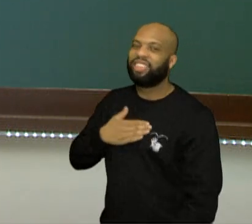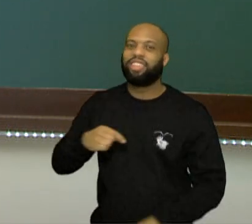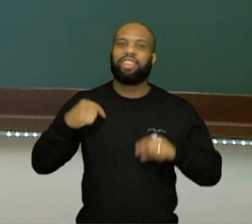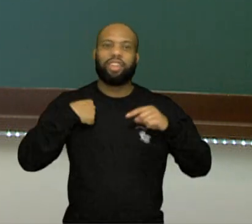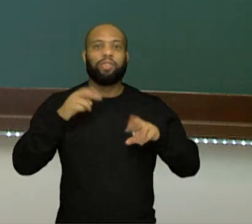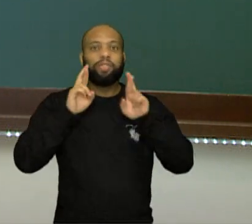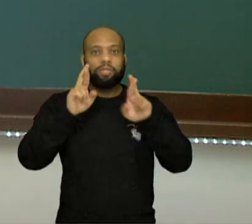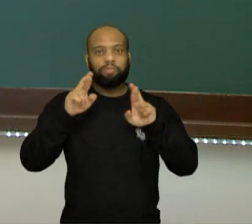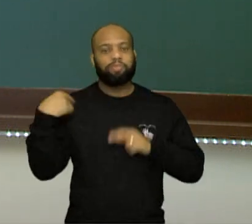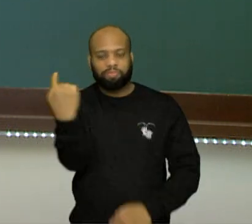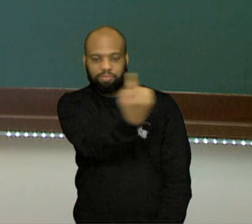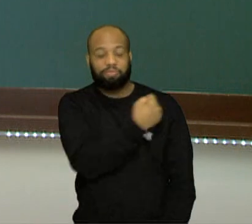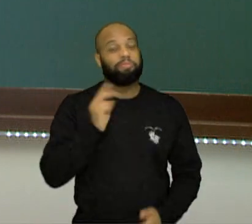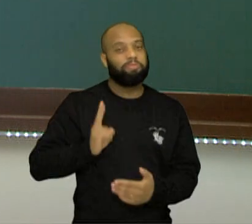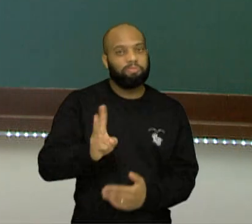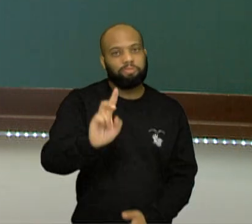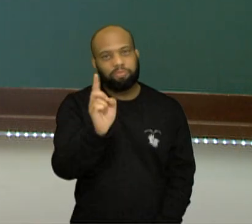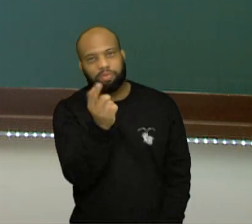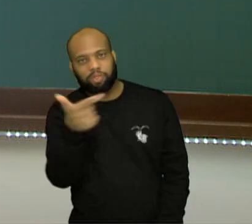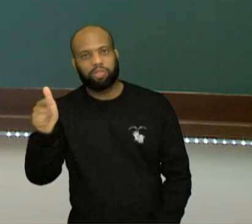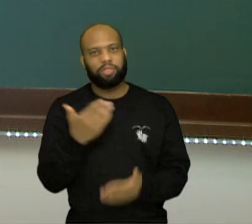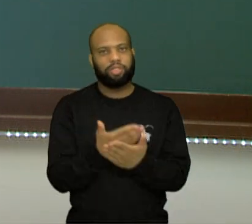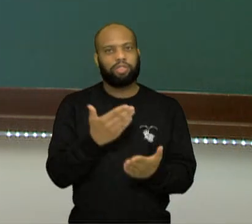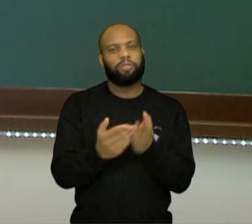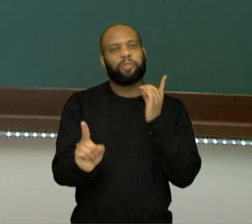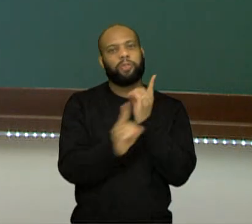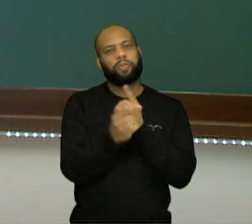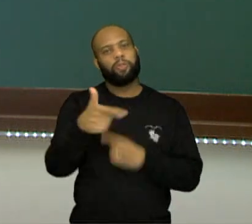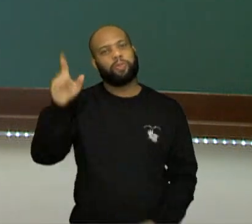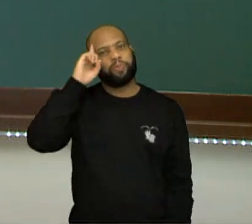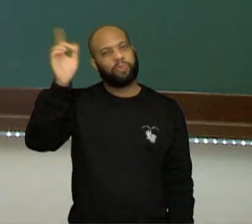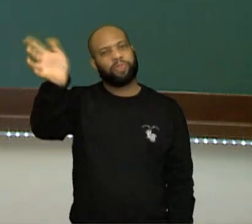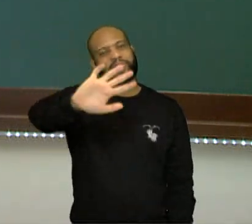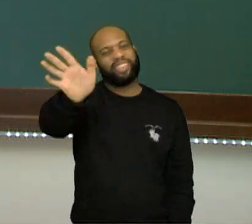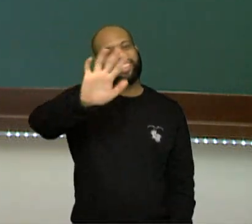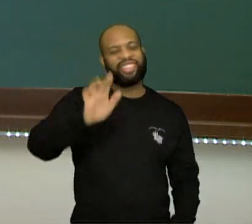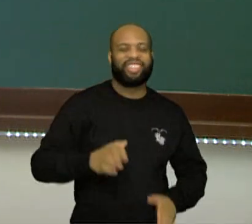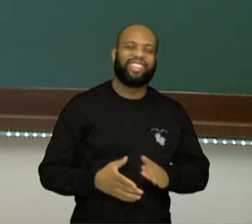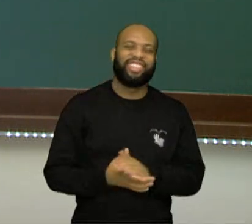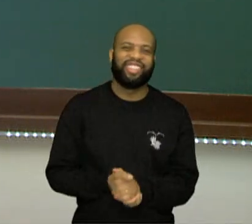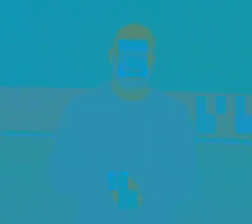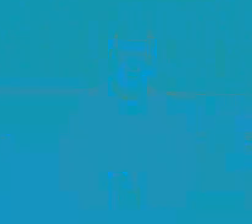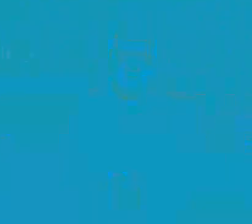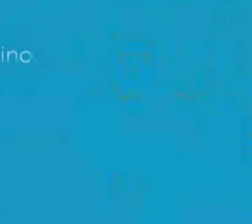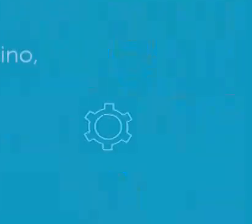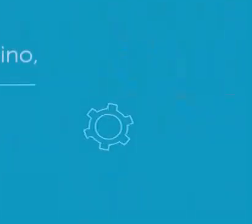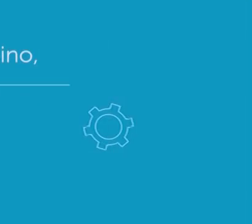espero que a gente continue nas próximas. E até mais, moçada! Tchau!